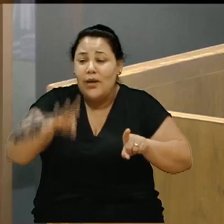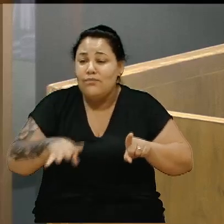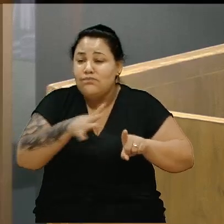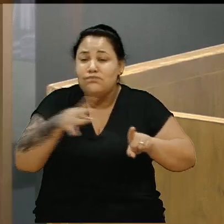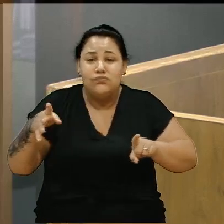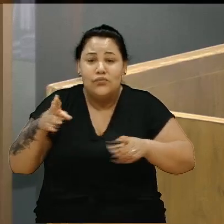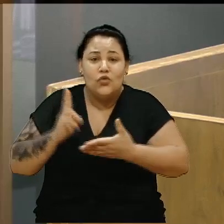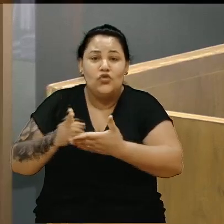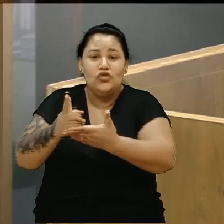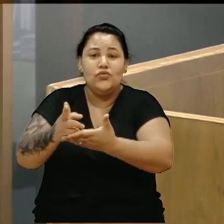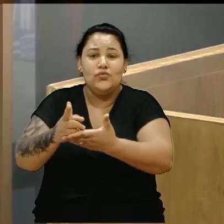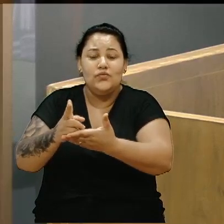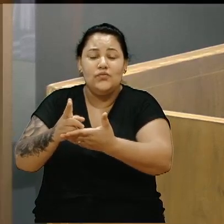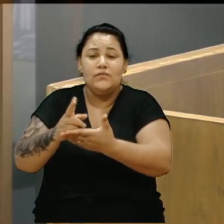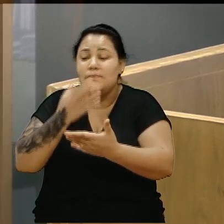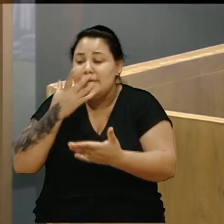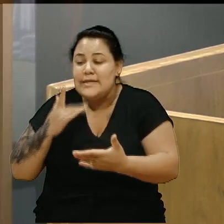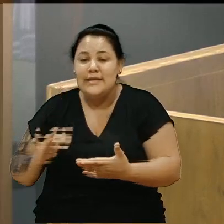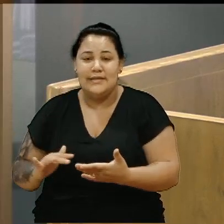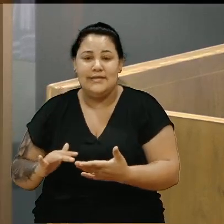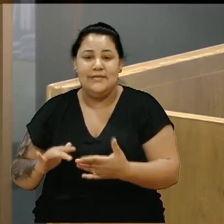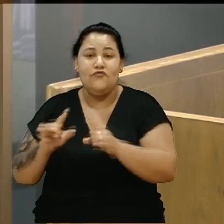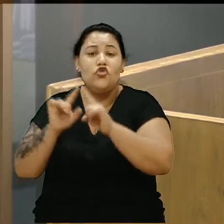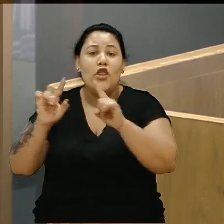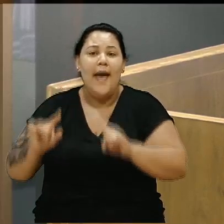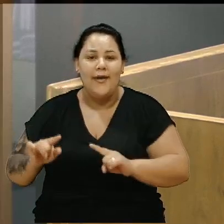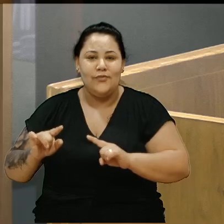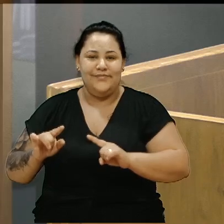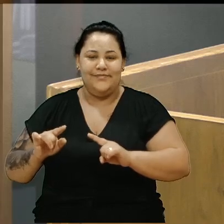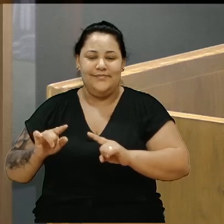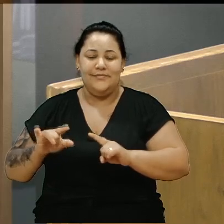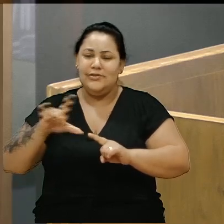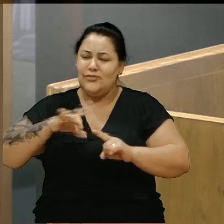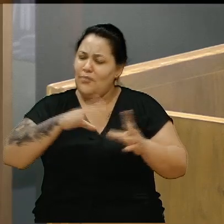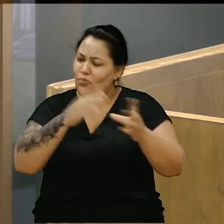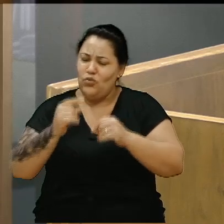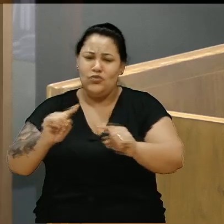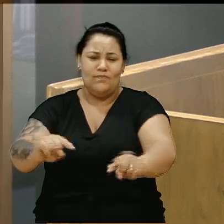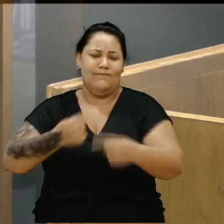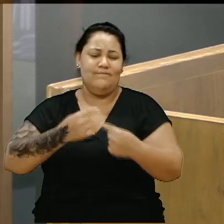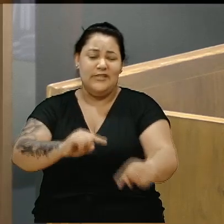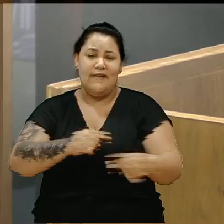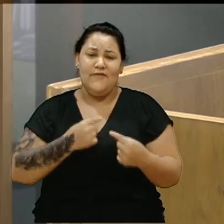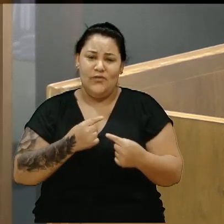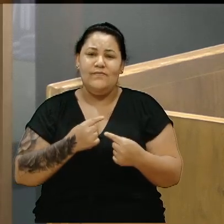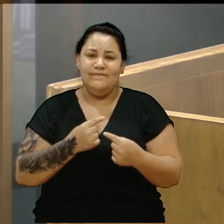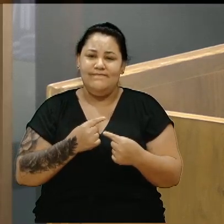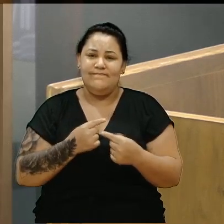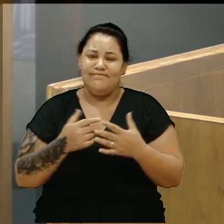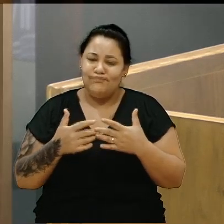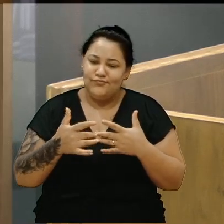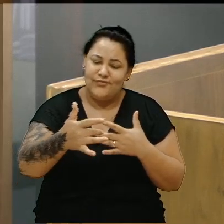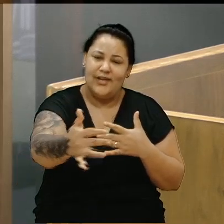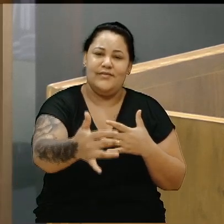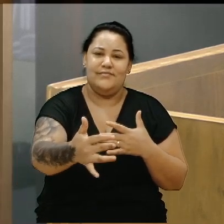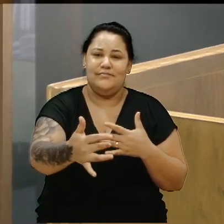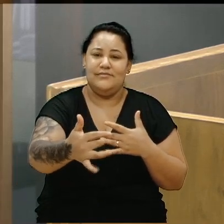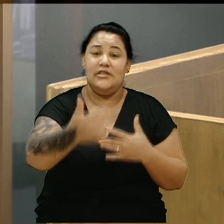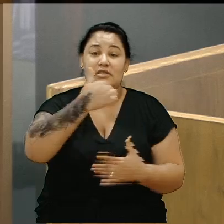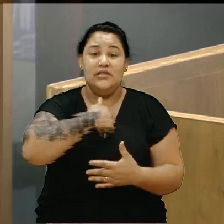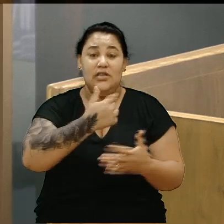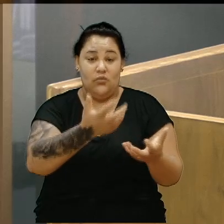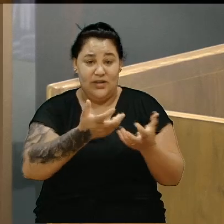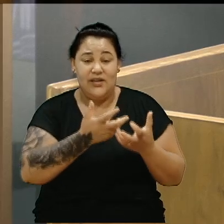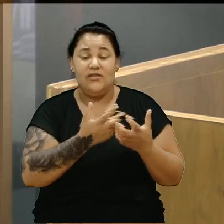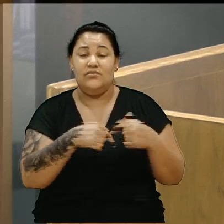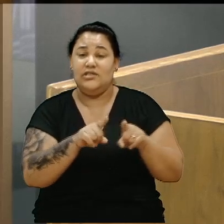para a educação infantil. Então, são grandes desafios que nós temos pela frente, e eu quero